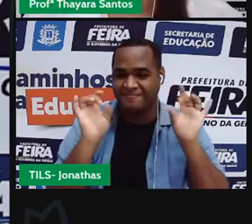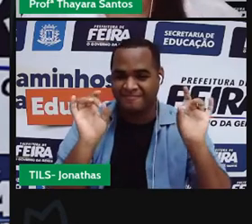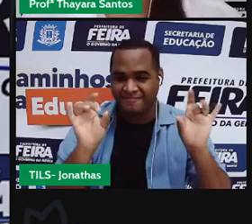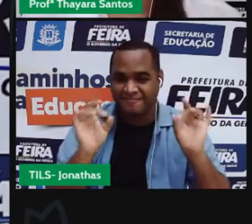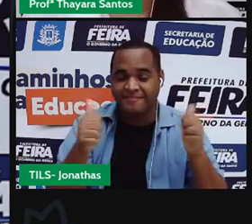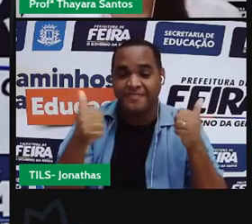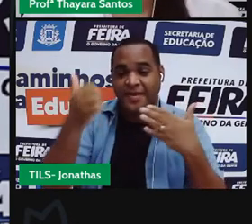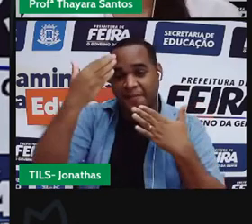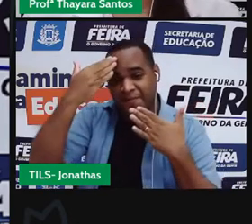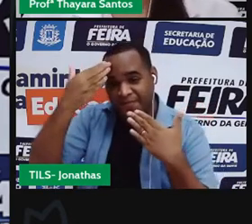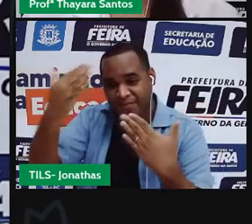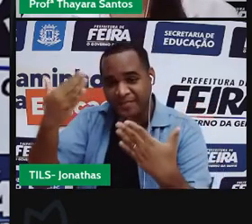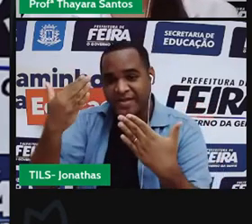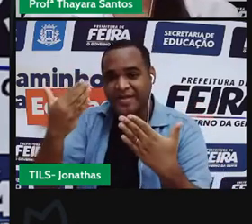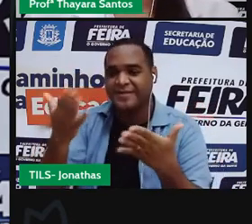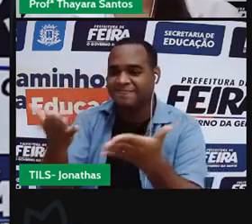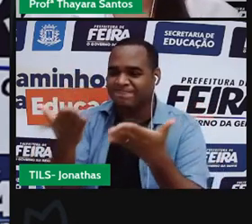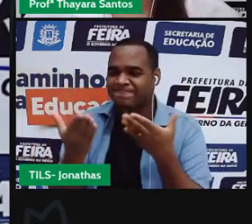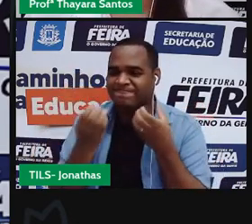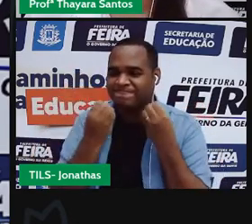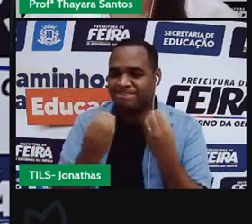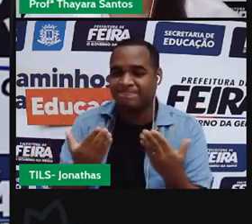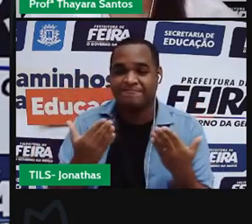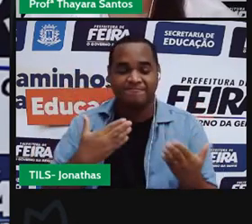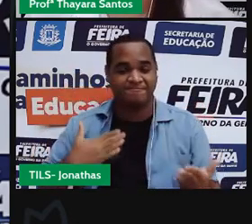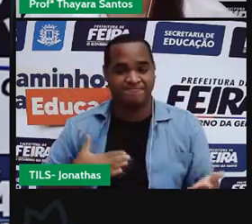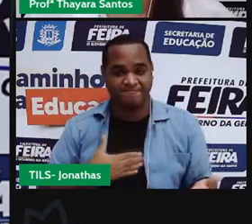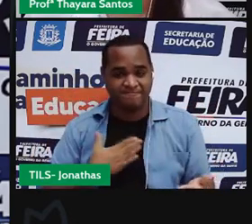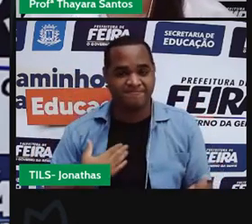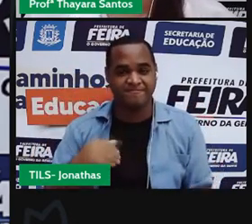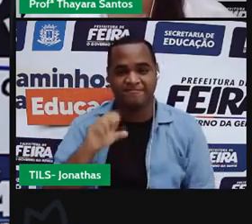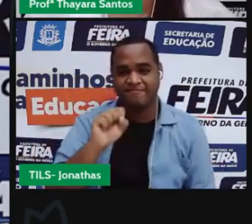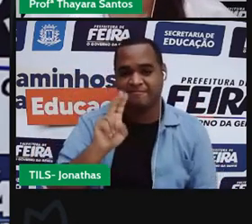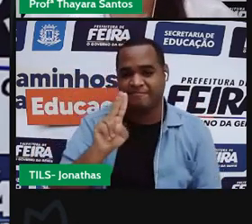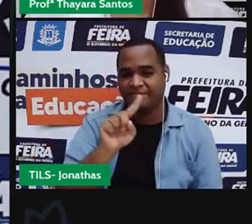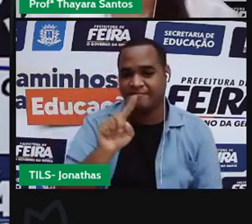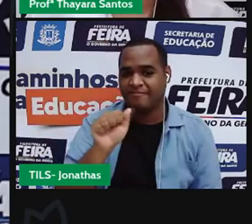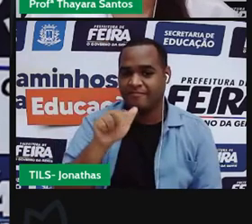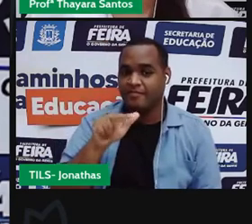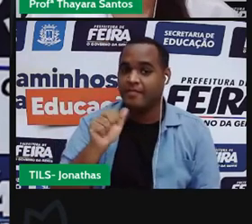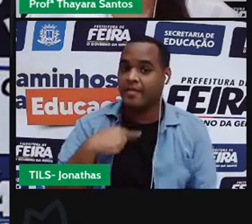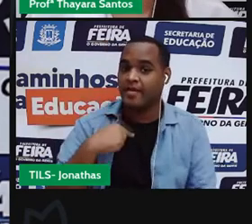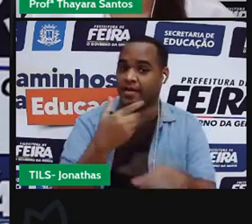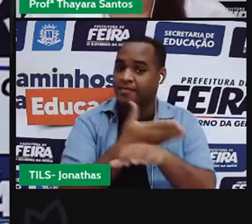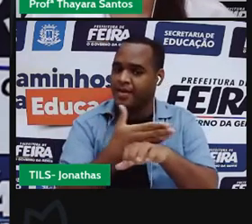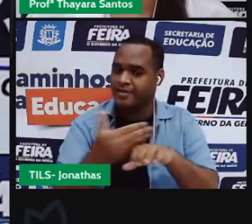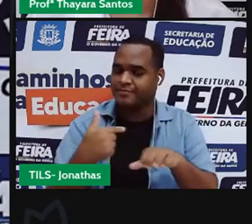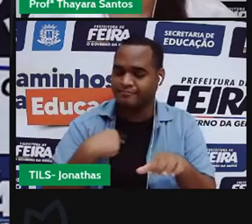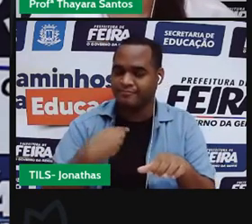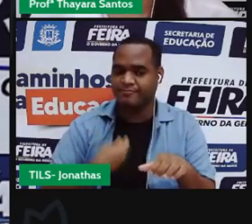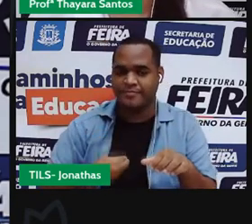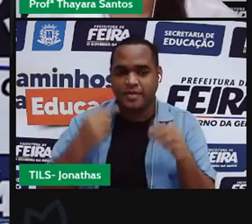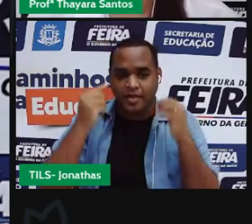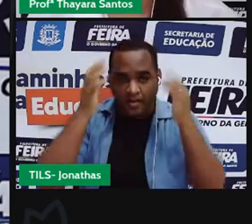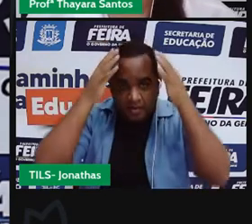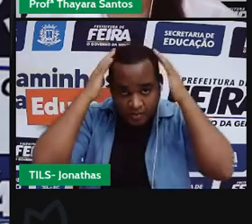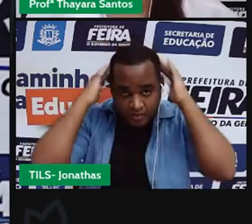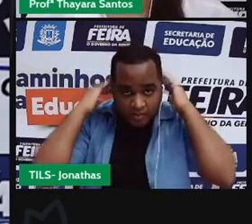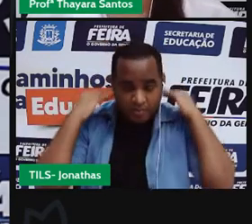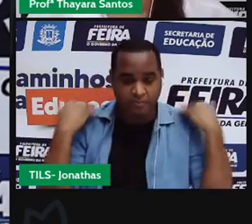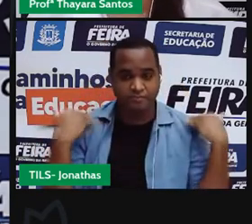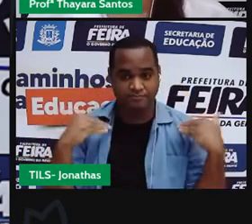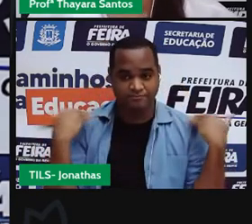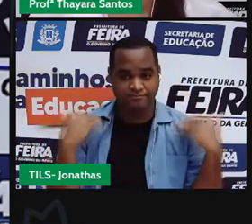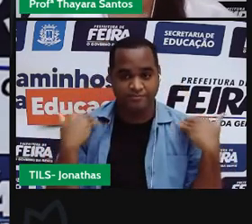pelo convite. Um prazer imenso estar aqui. Eu me chamo Suzana Santiago. Sou uma mulher de pele clara. Tenho cabelos curtos na altura